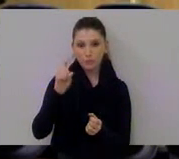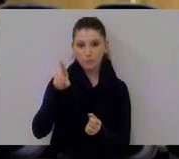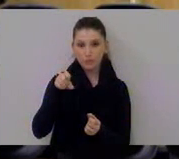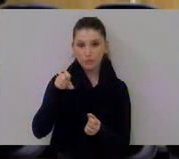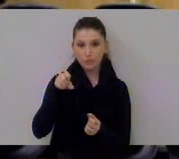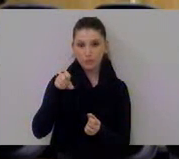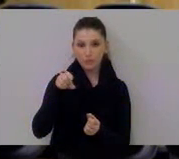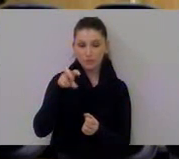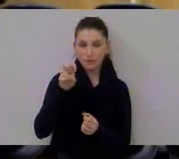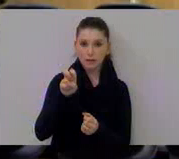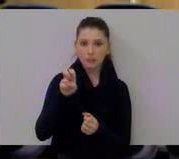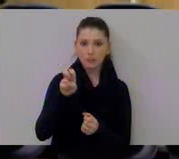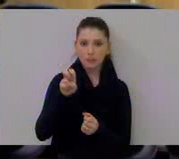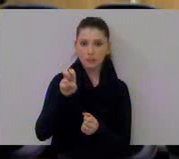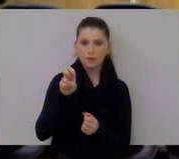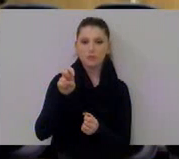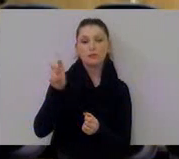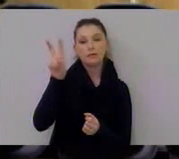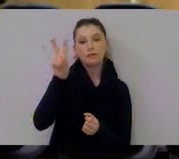298/2015, autoria,